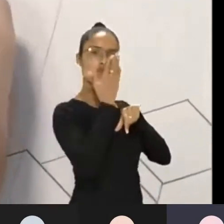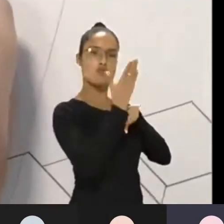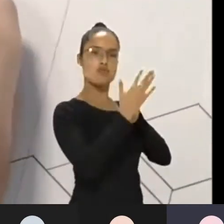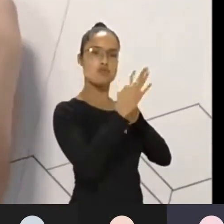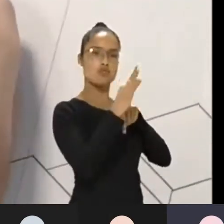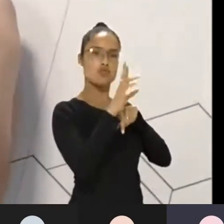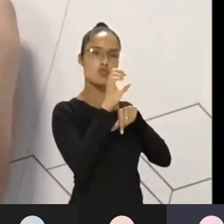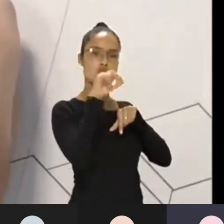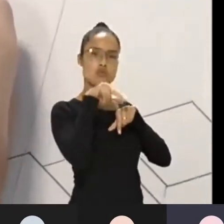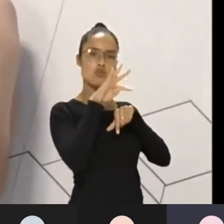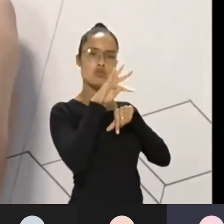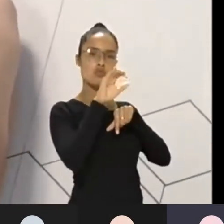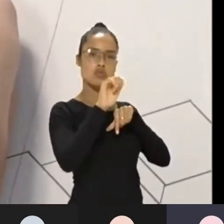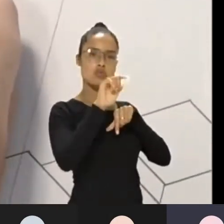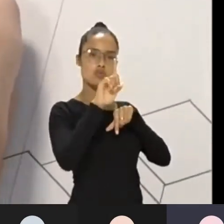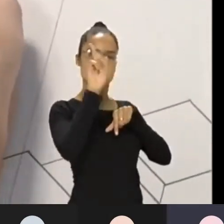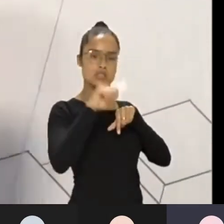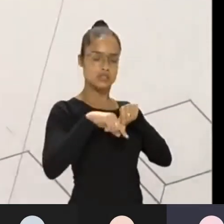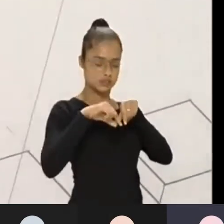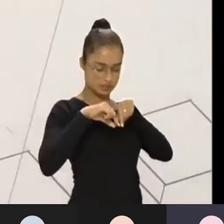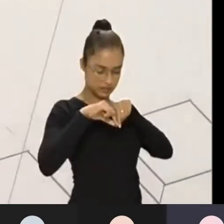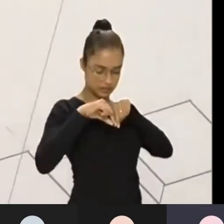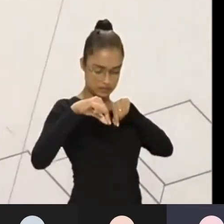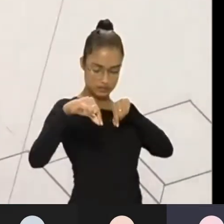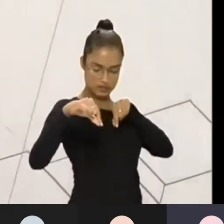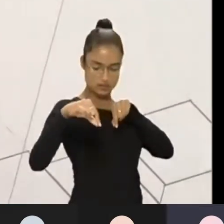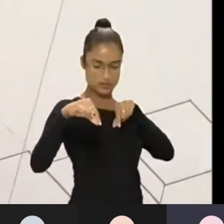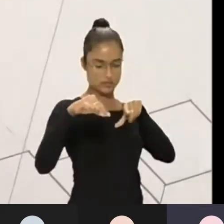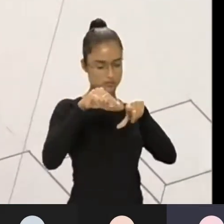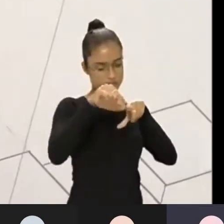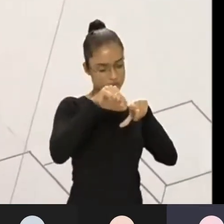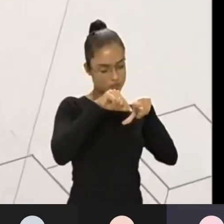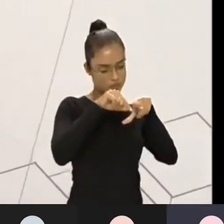Aqui tem os eixos de orientação, ó. Então, aqui é como se fosse o eixo X,